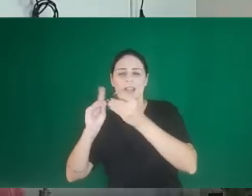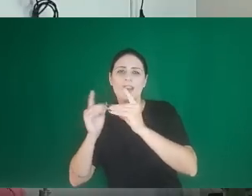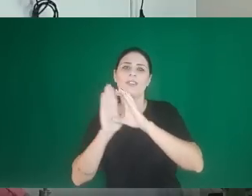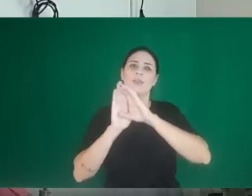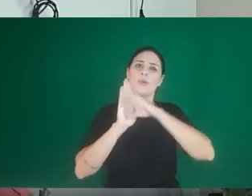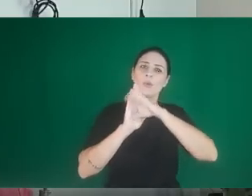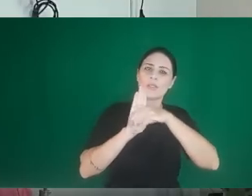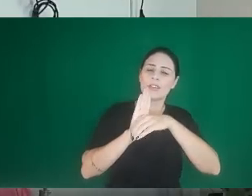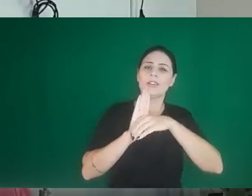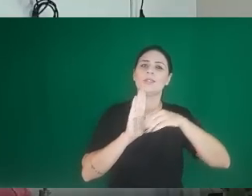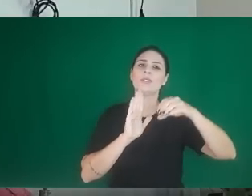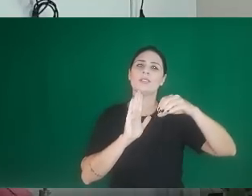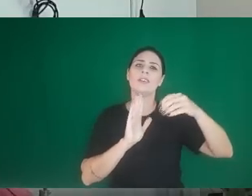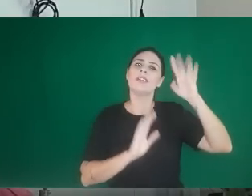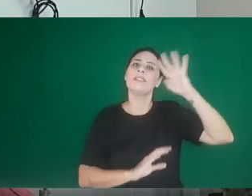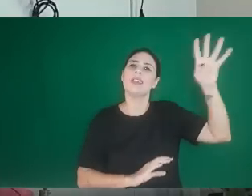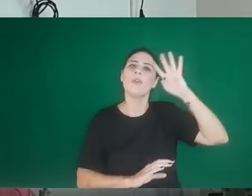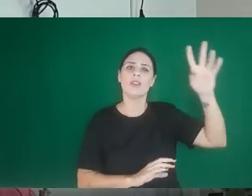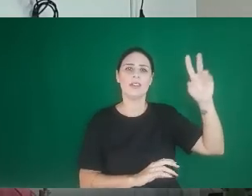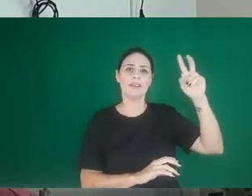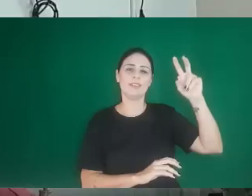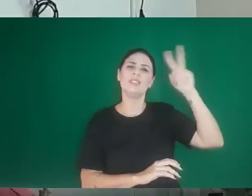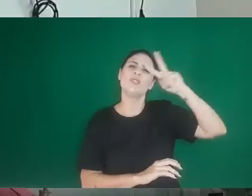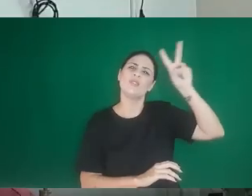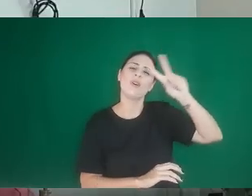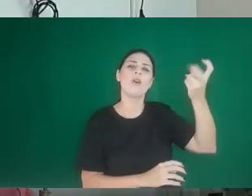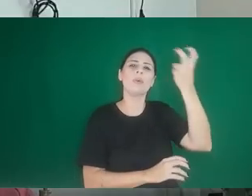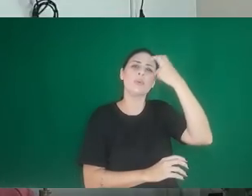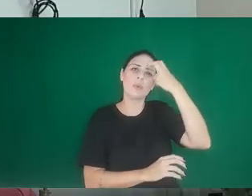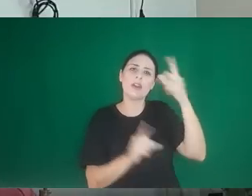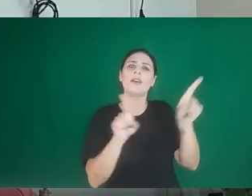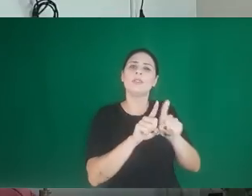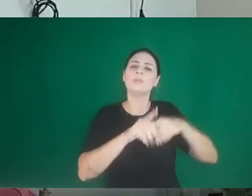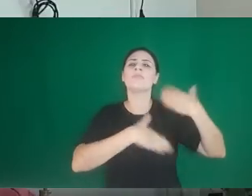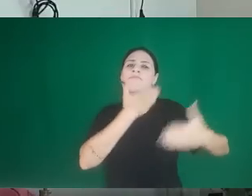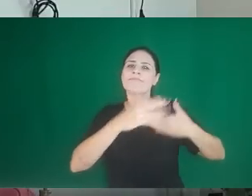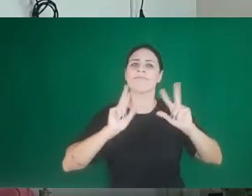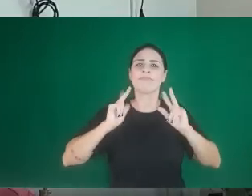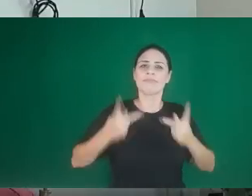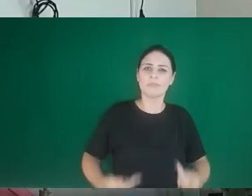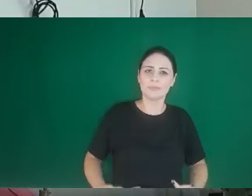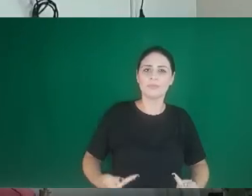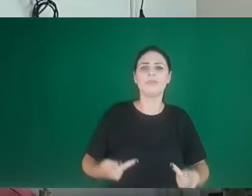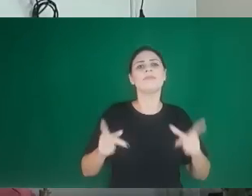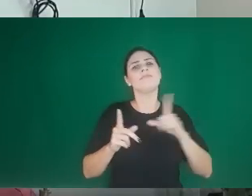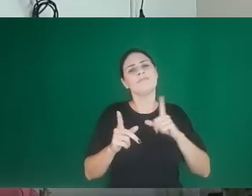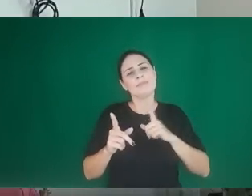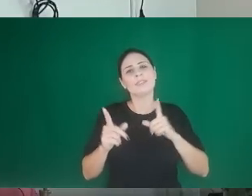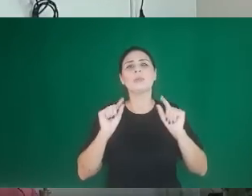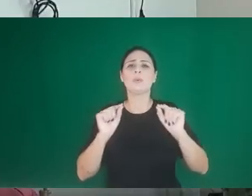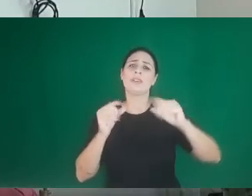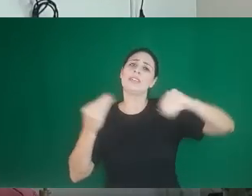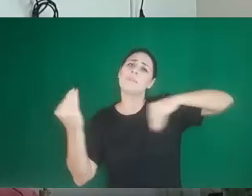do conceito, da teoria histórico-cultural, do desenvolvimento humano. Então, a gente faz ali um mix